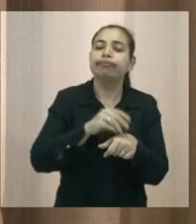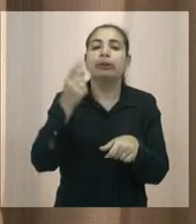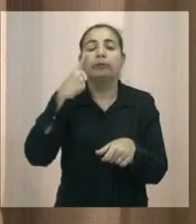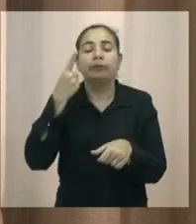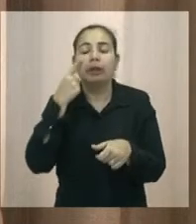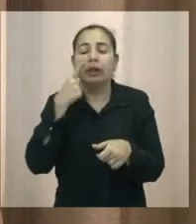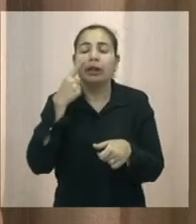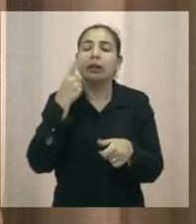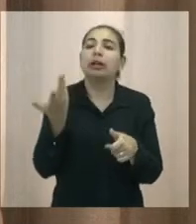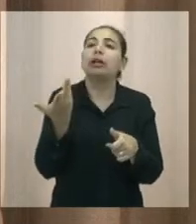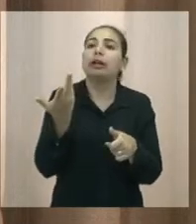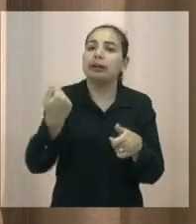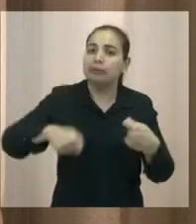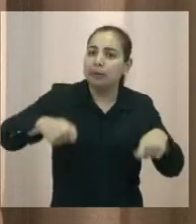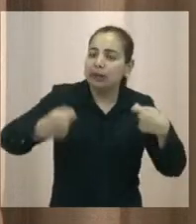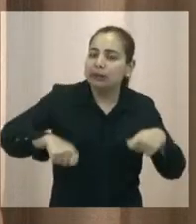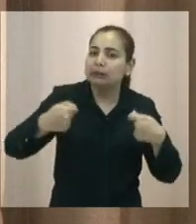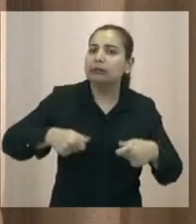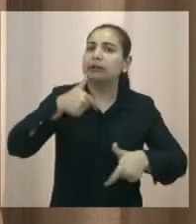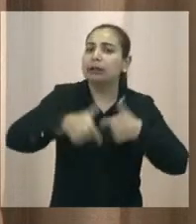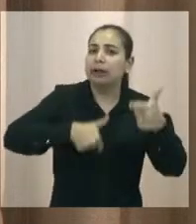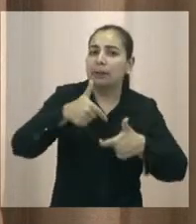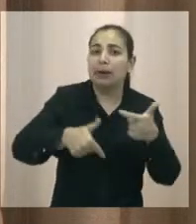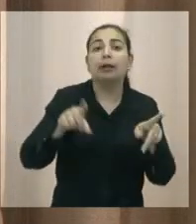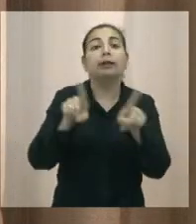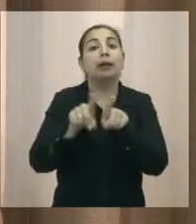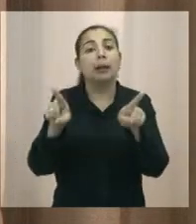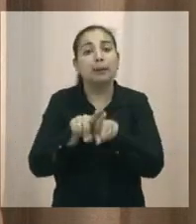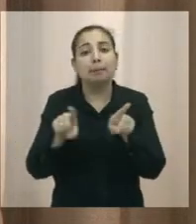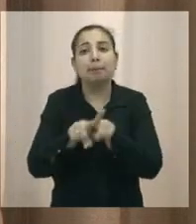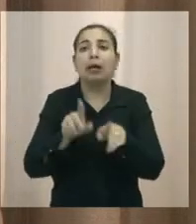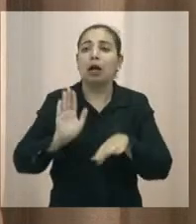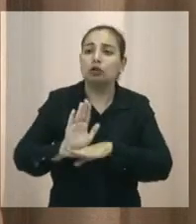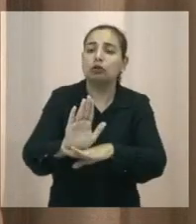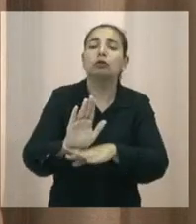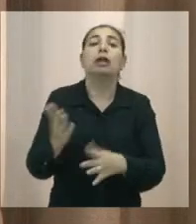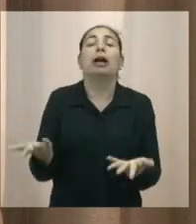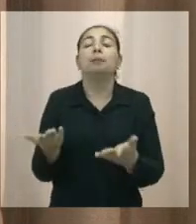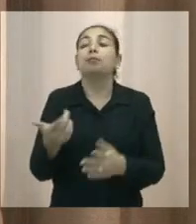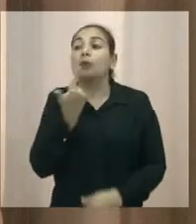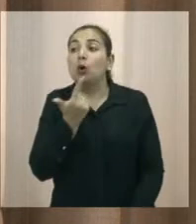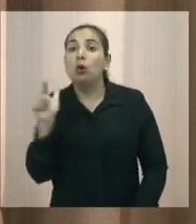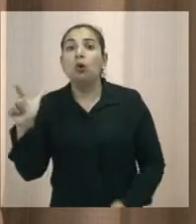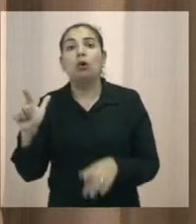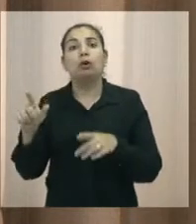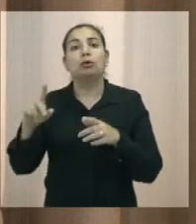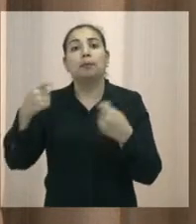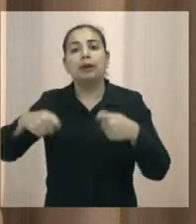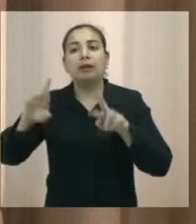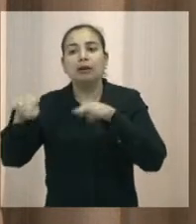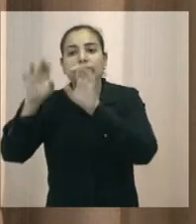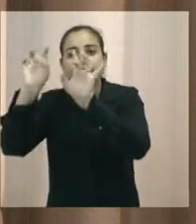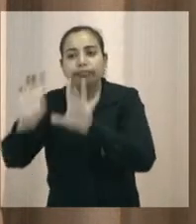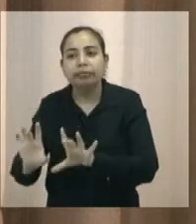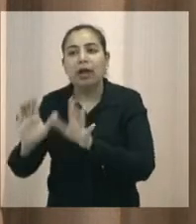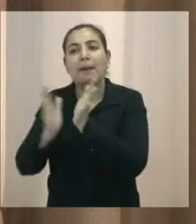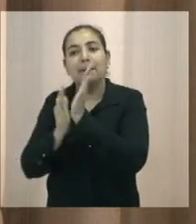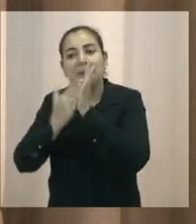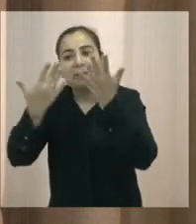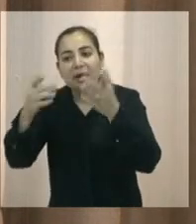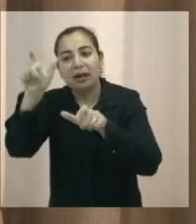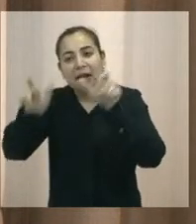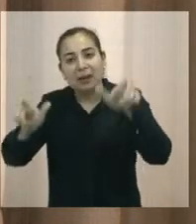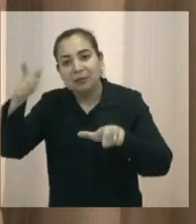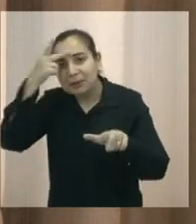para reconhecer o trabalho de diversas instituições e movimentos que vêm fazendo essa resistência, né, que vêm lutando para garantir o que já